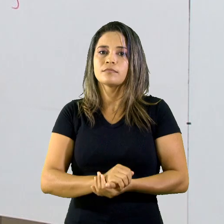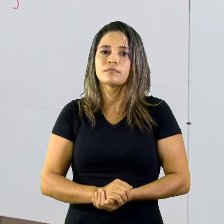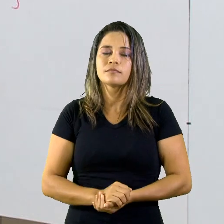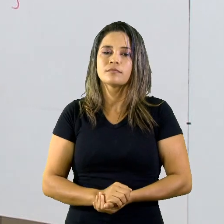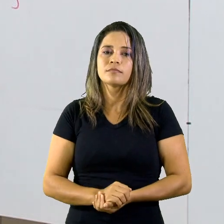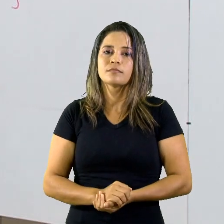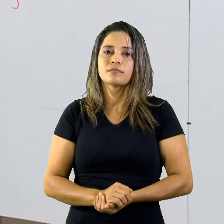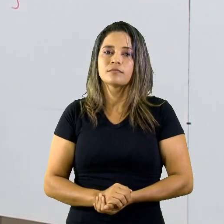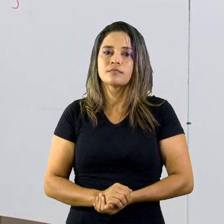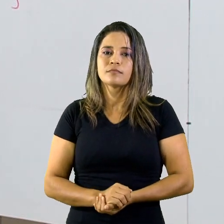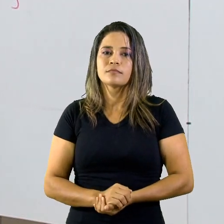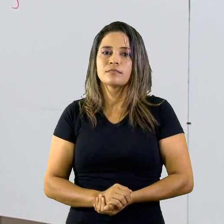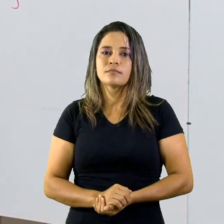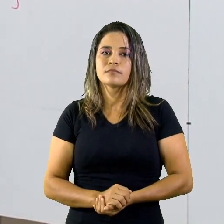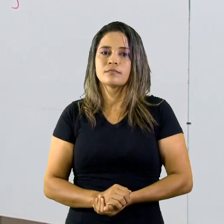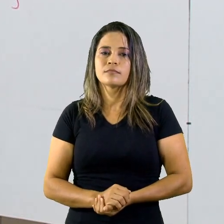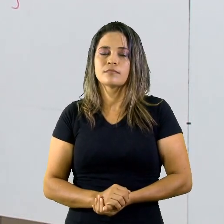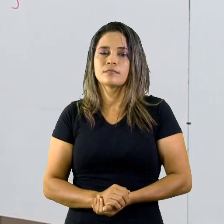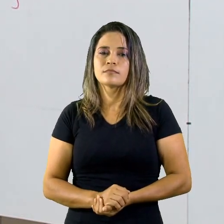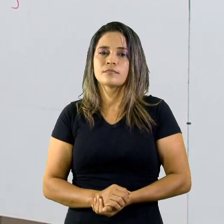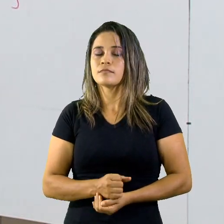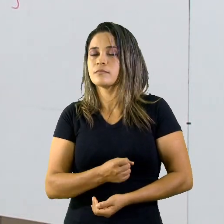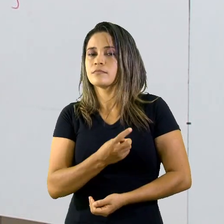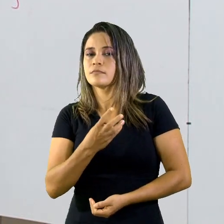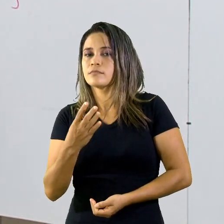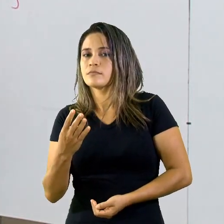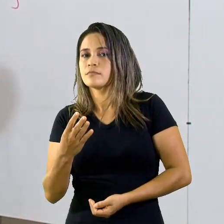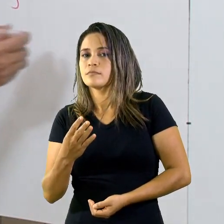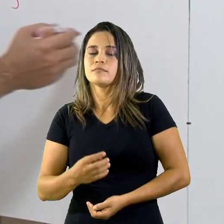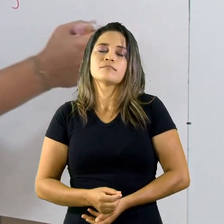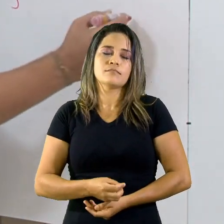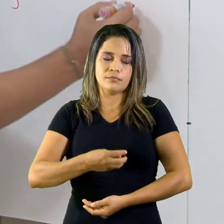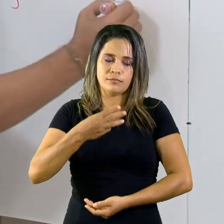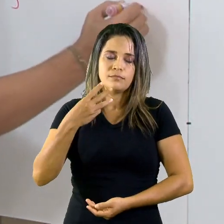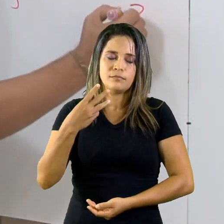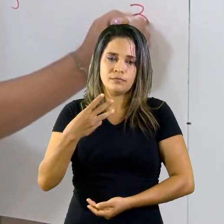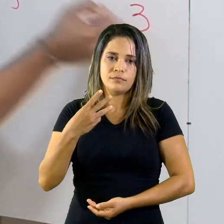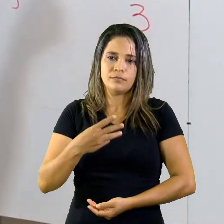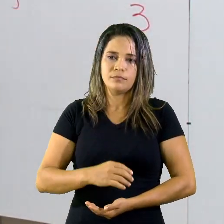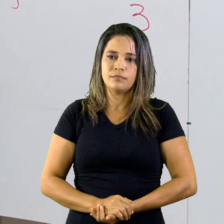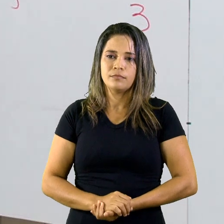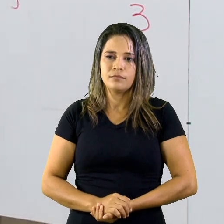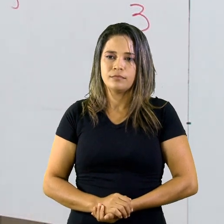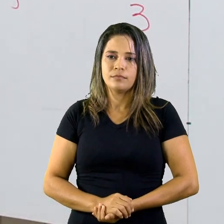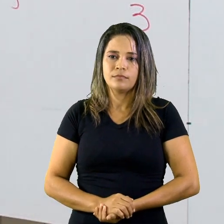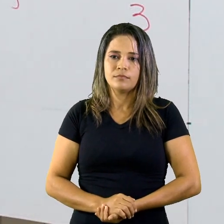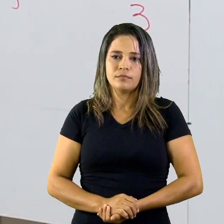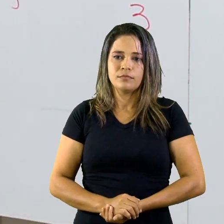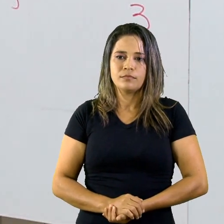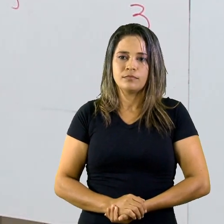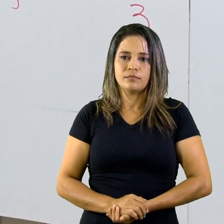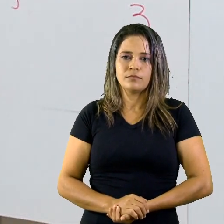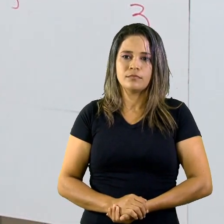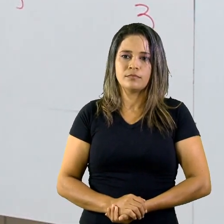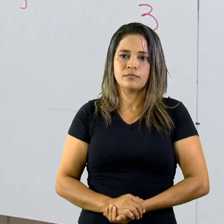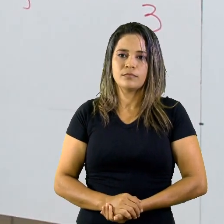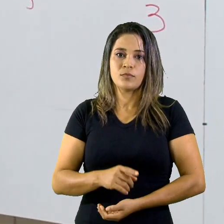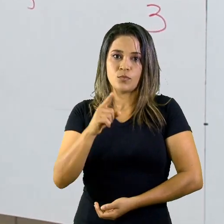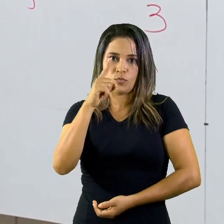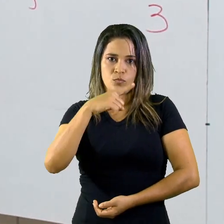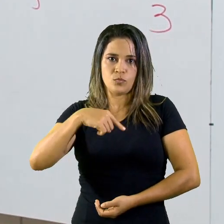reta, encontro de dois segmentos de retas. Quantos vértices? Exatamente, 3. O